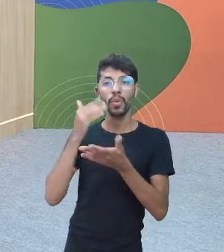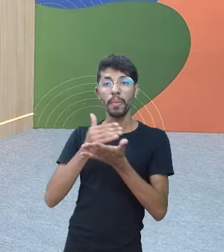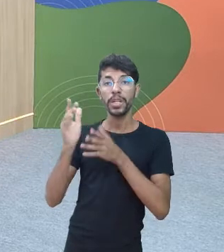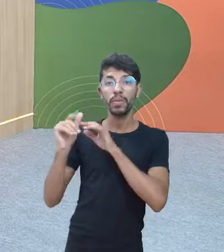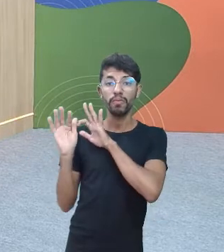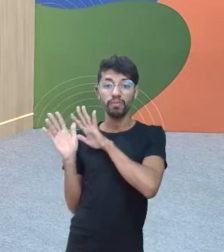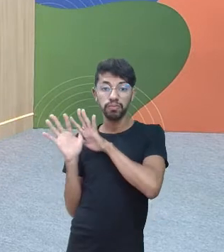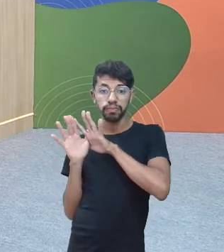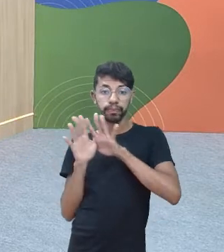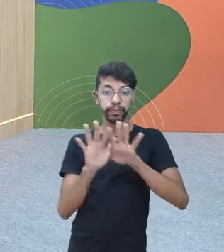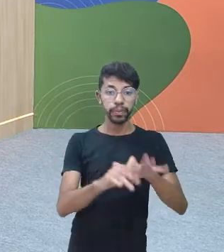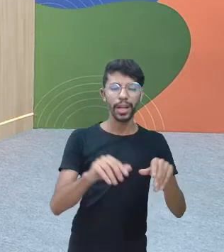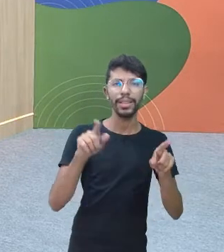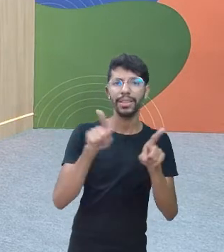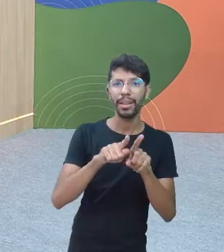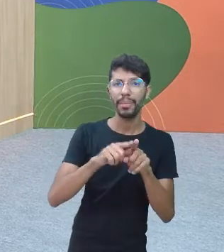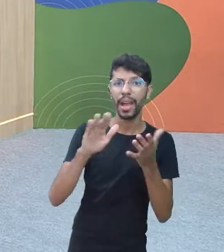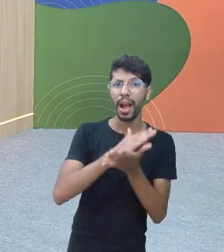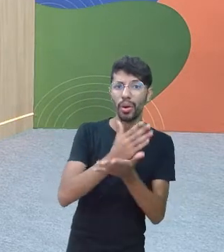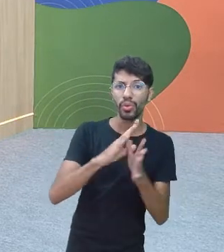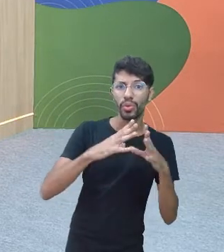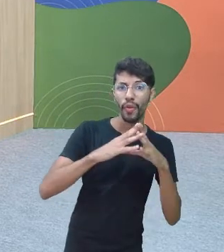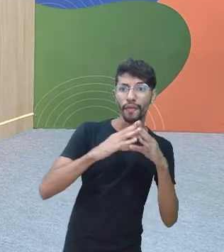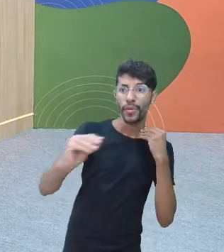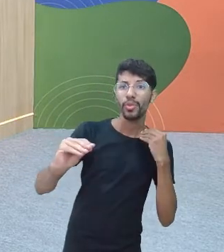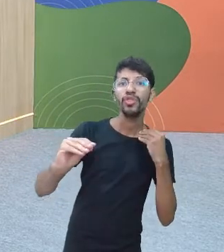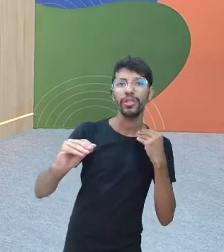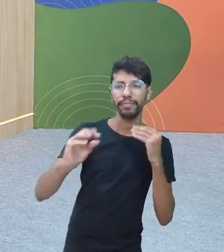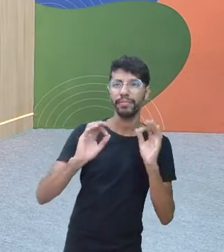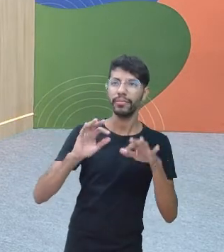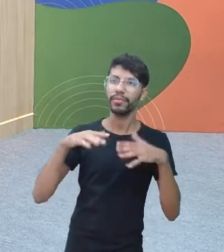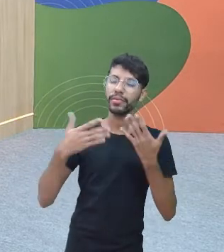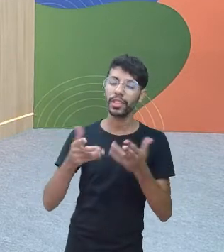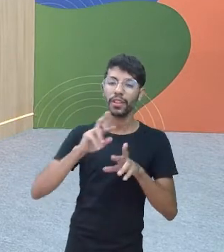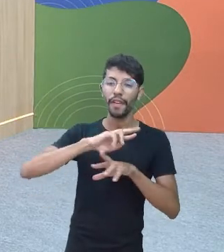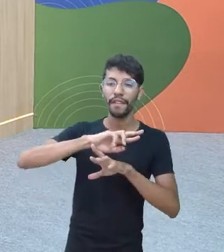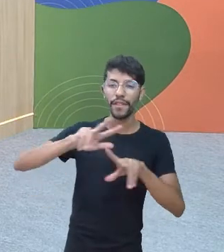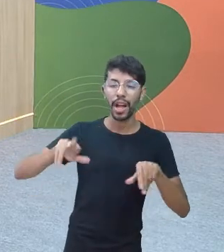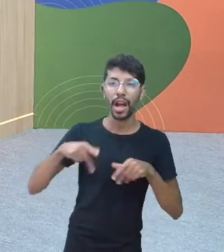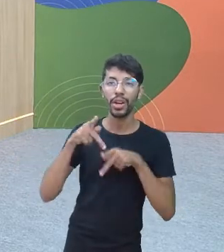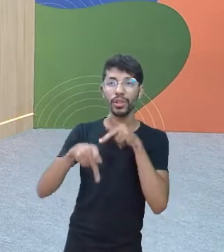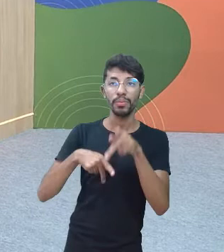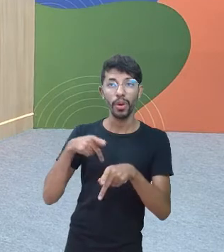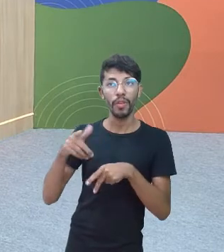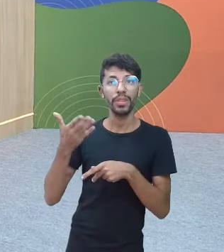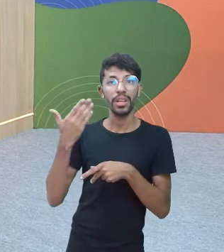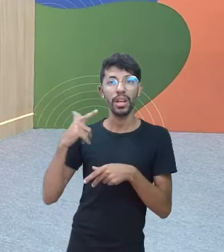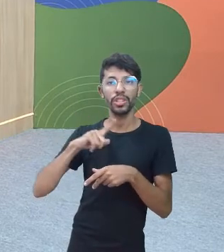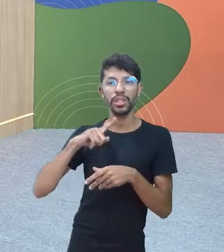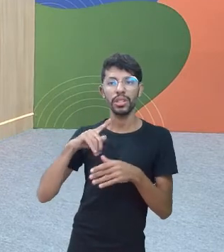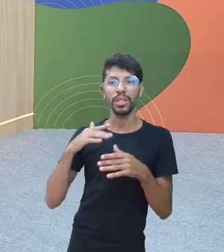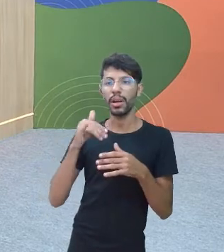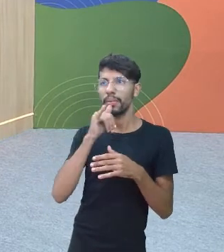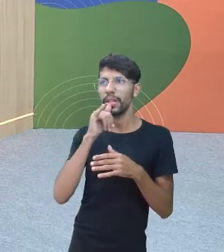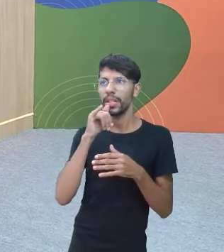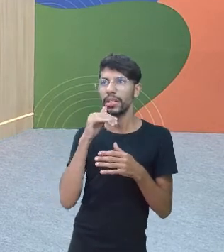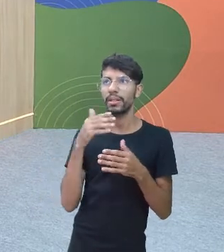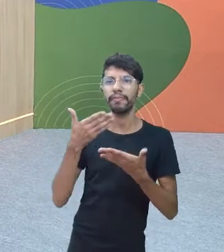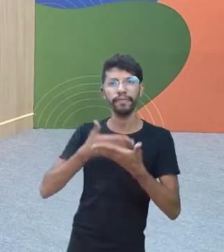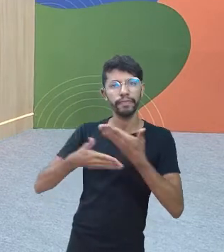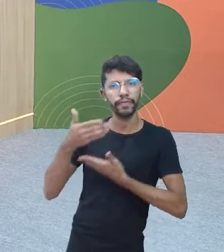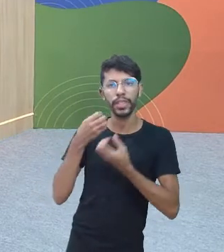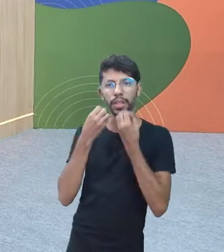do território que viviam. E isso vai fazer com que muitos povos que tinham um contato até amistoso com os romanos,